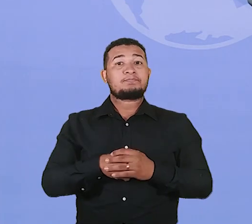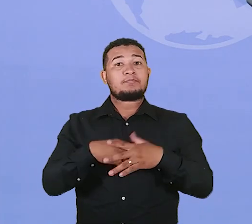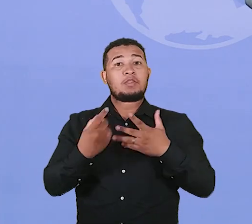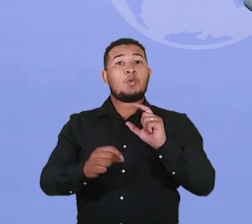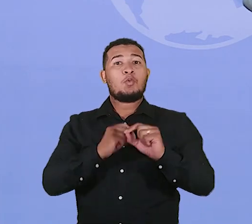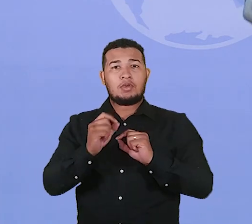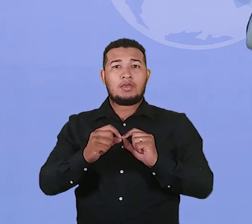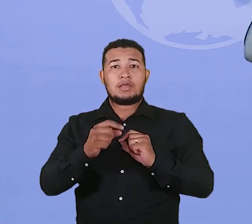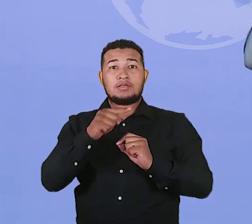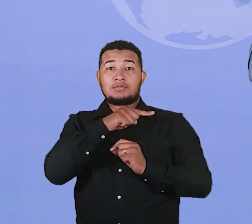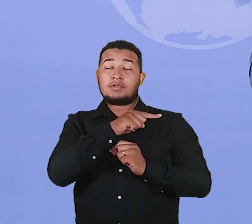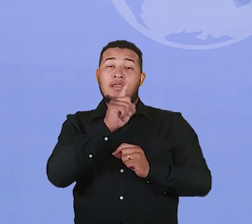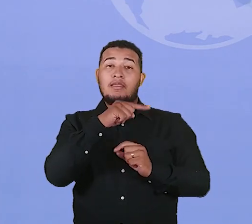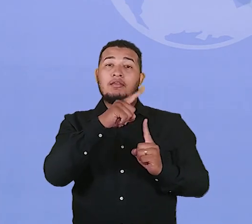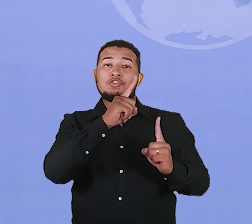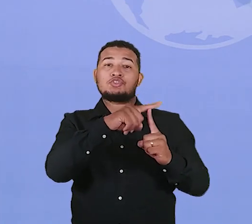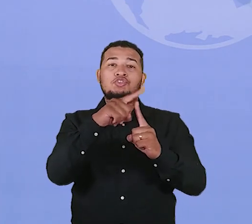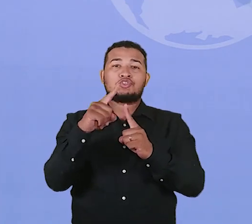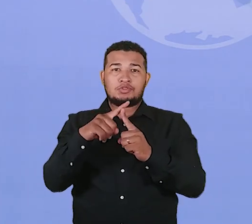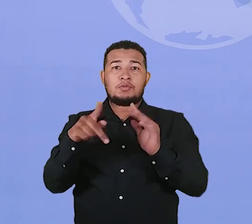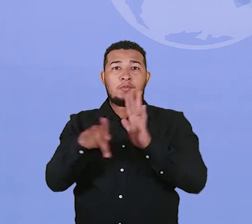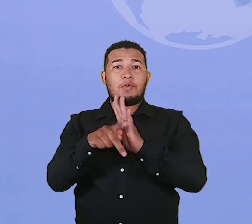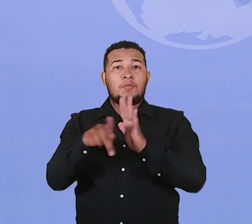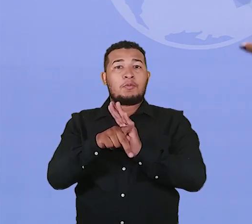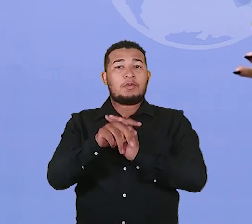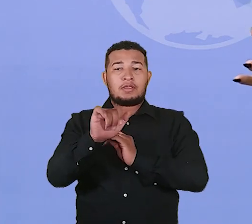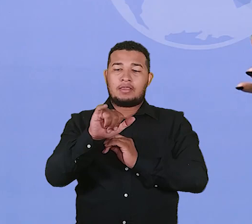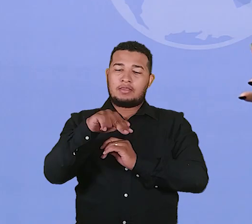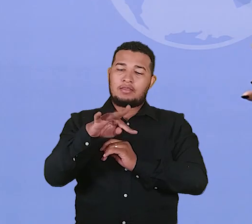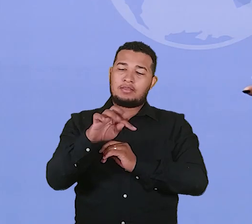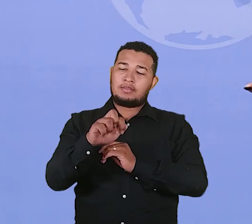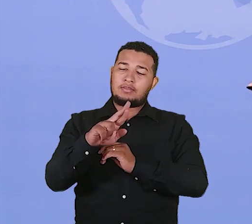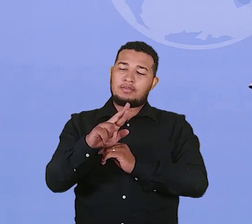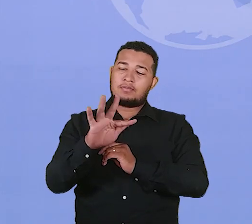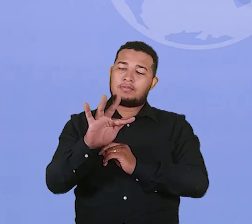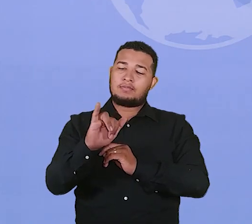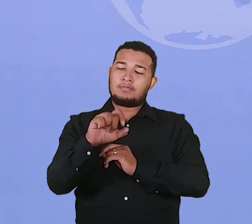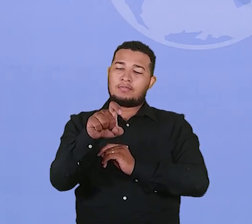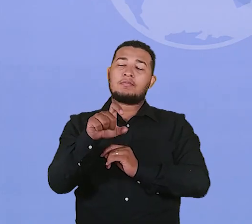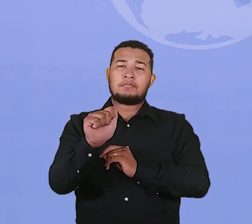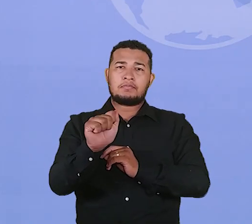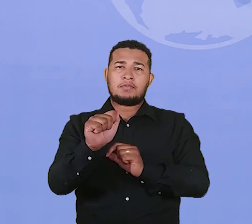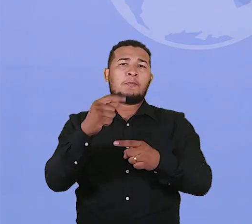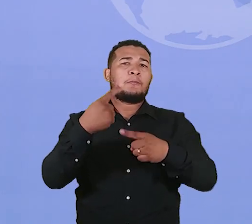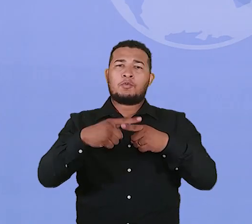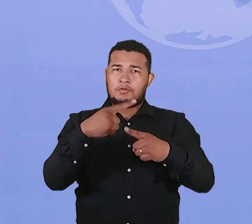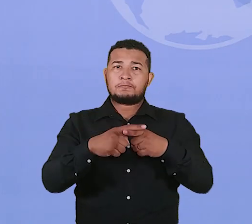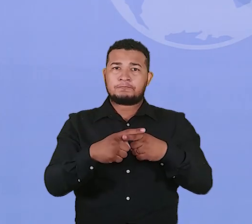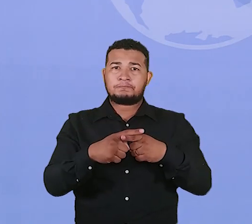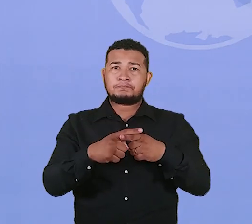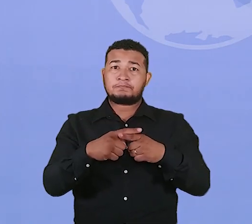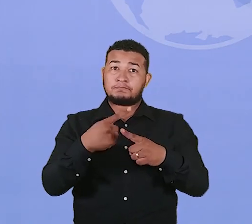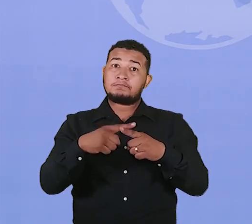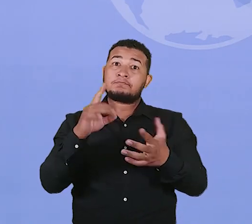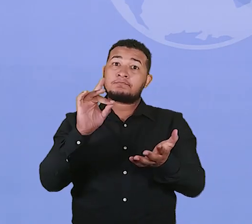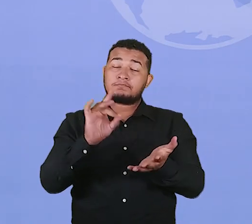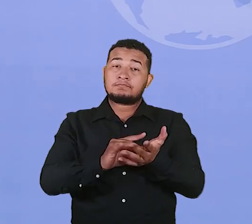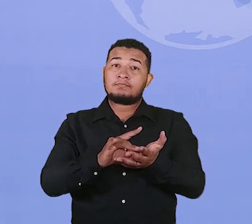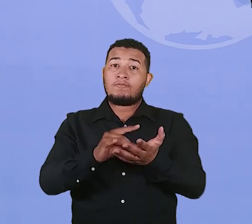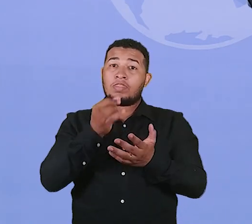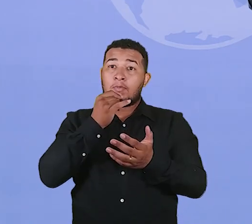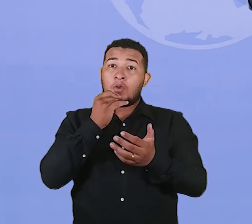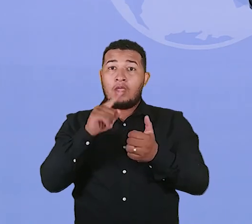então é ela é um tipo de alavanca interfixa tá então porque é